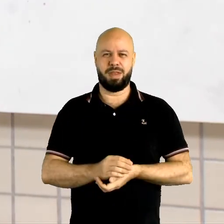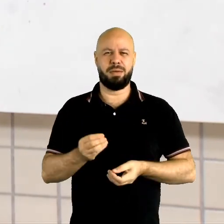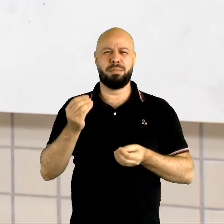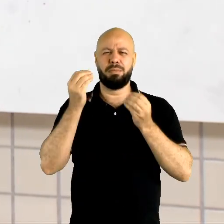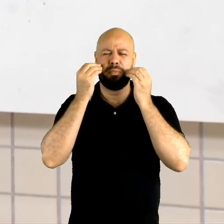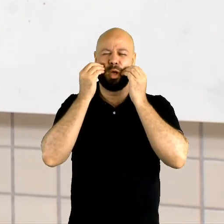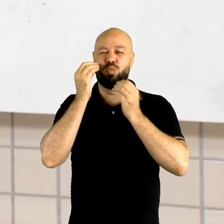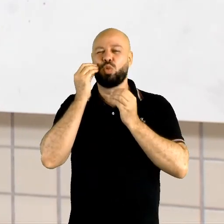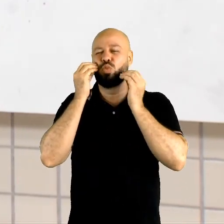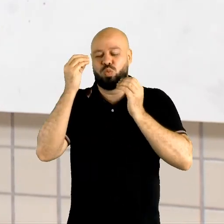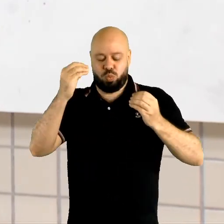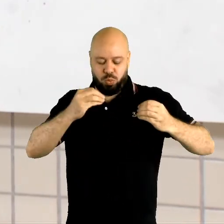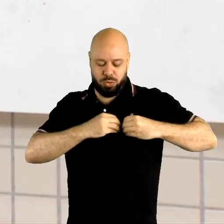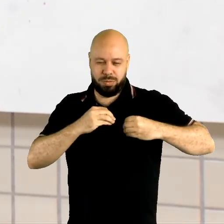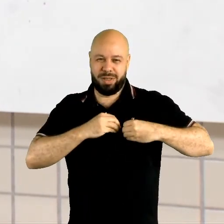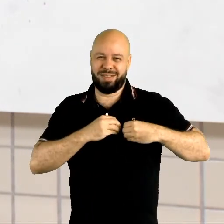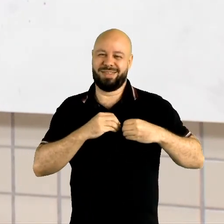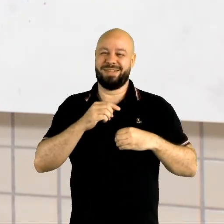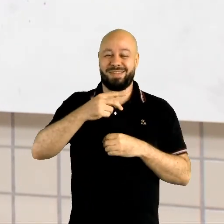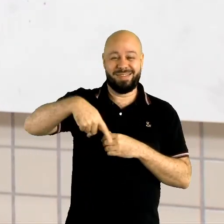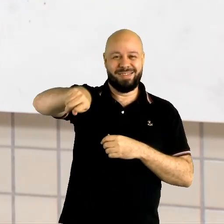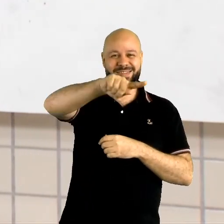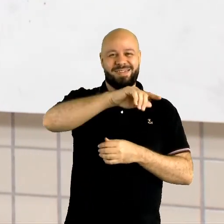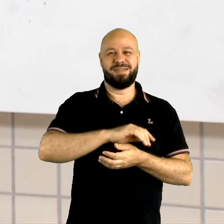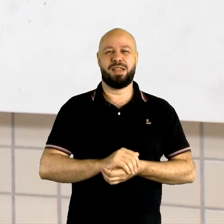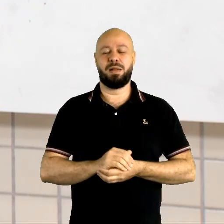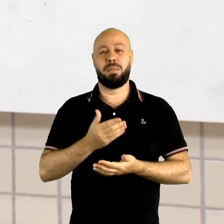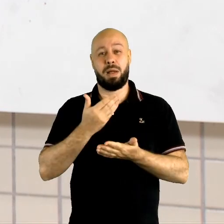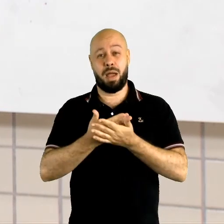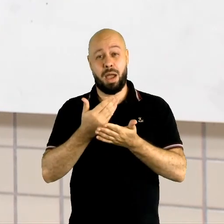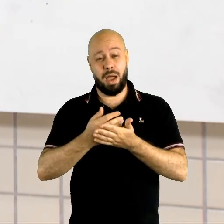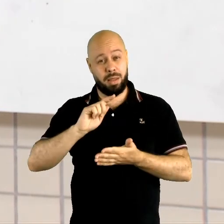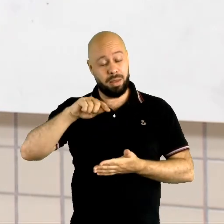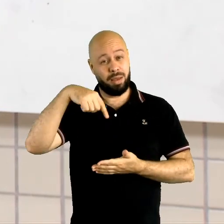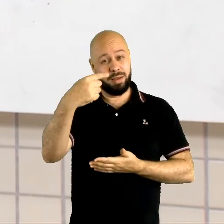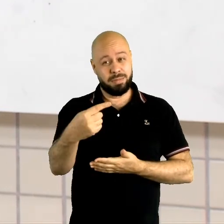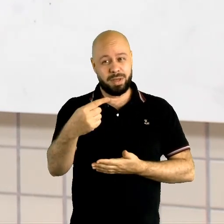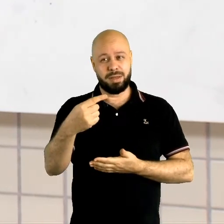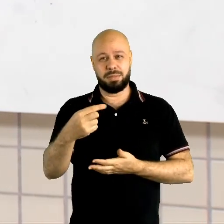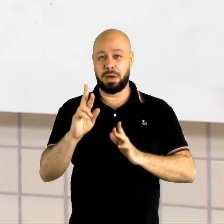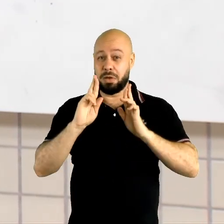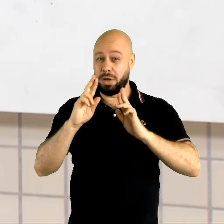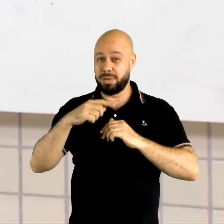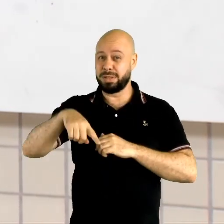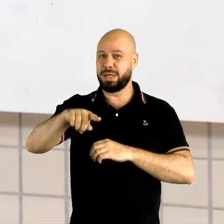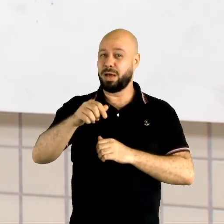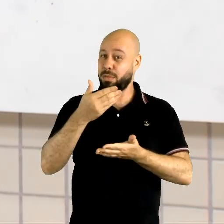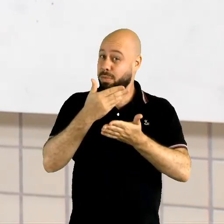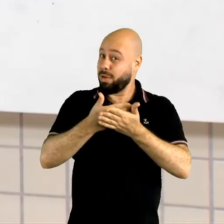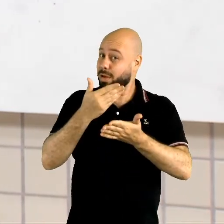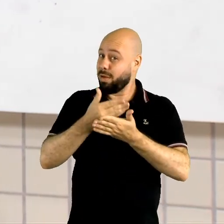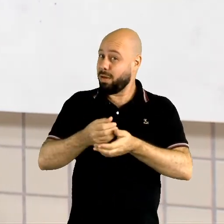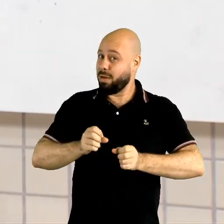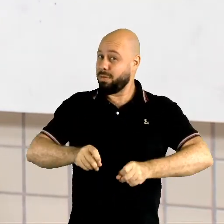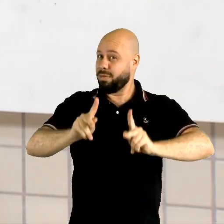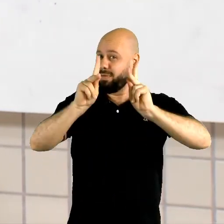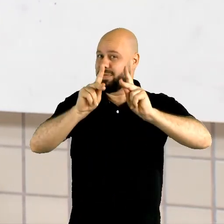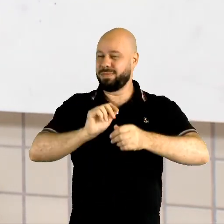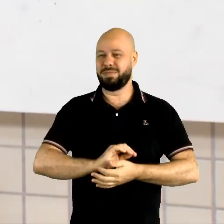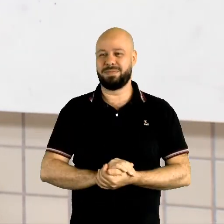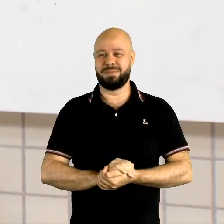no coração de vocês. Até a próxima aula. Estuda, ok?